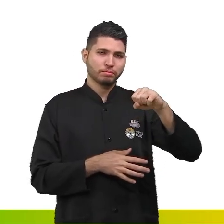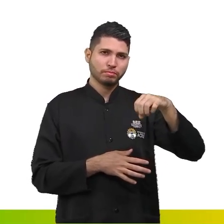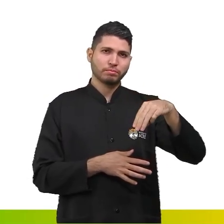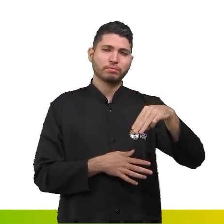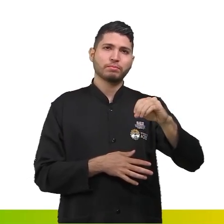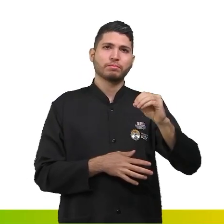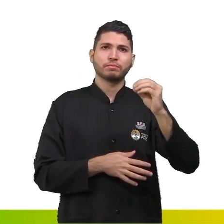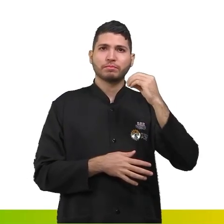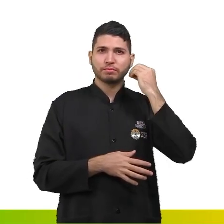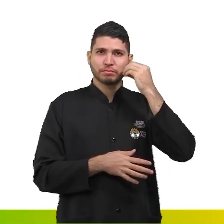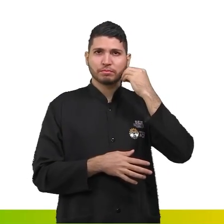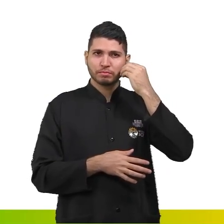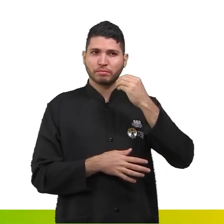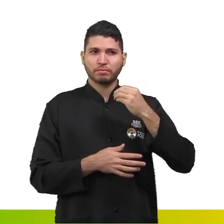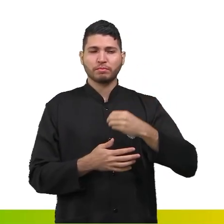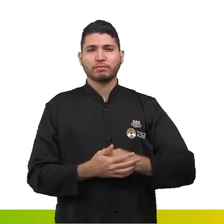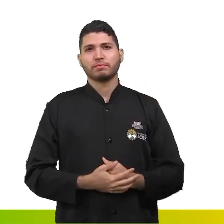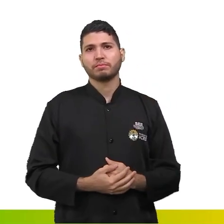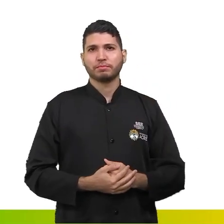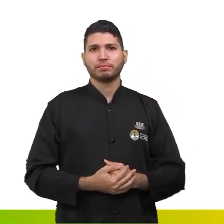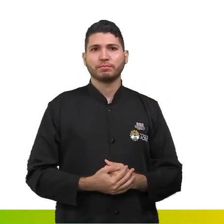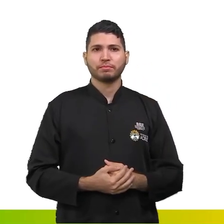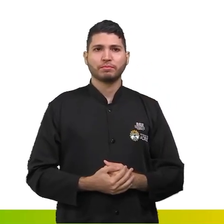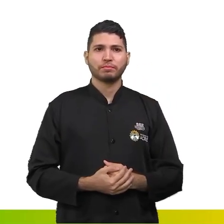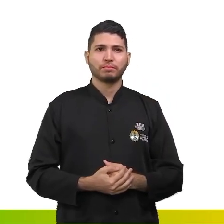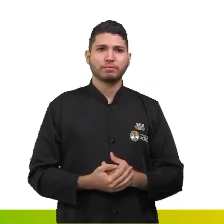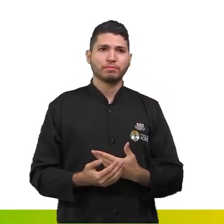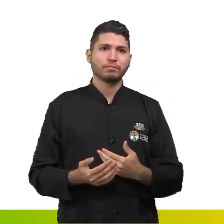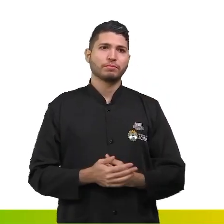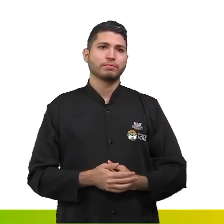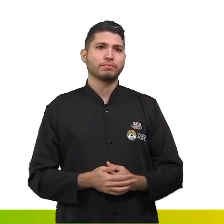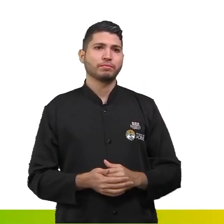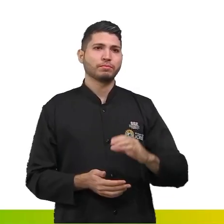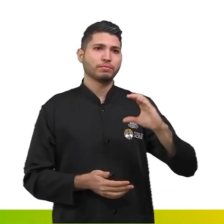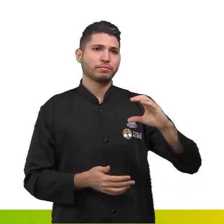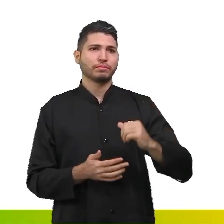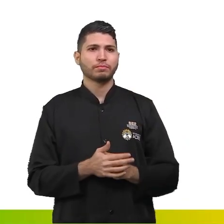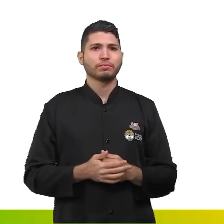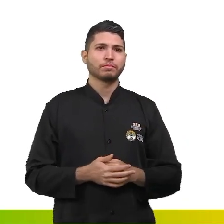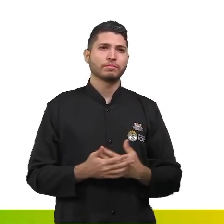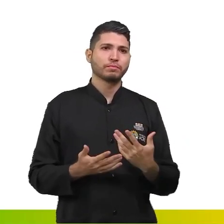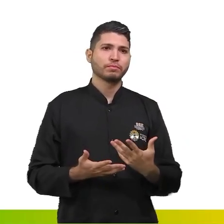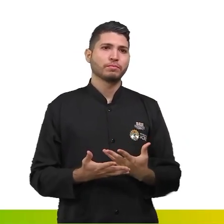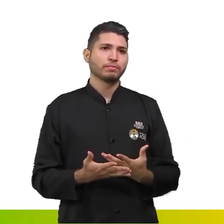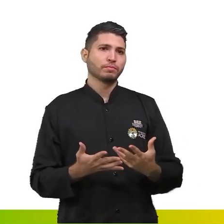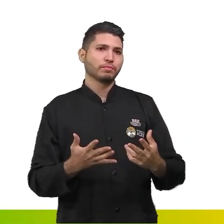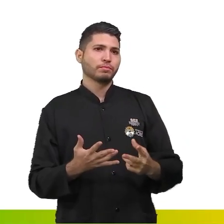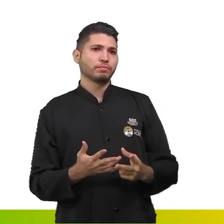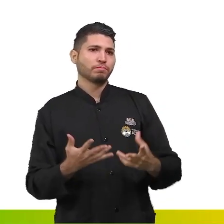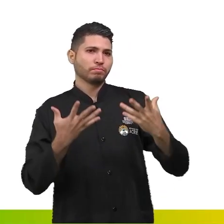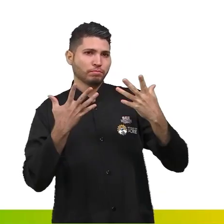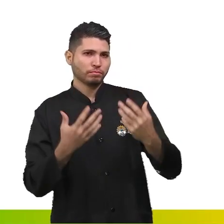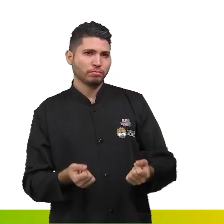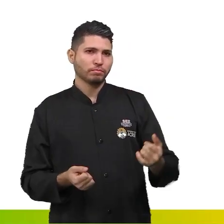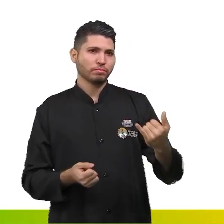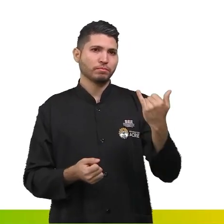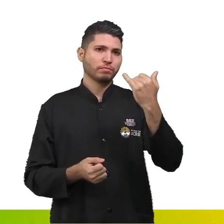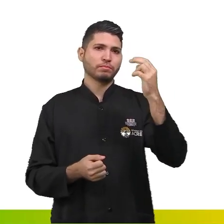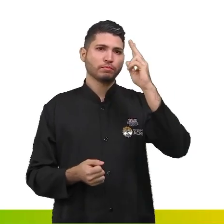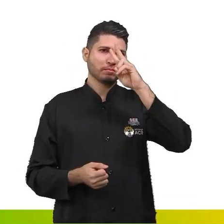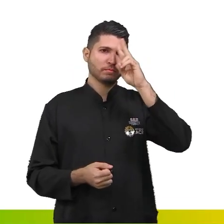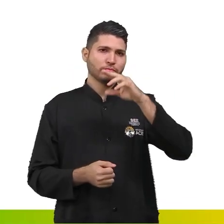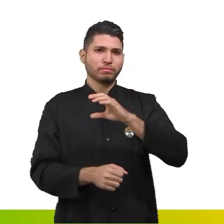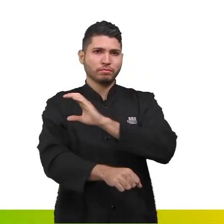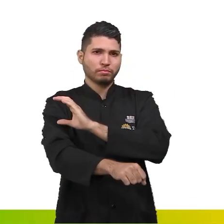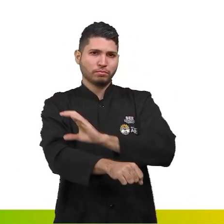Letra C. O conhecimento da importância da história e da cultura na formação do pensamento. Então, será que isso figura mesmo como